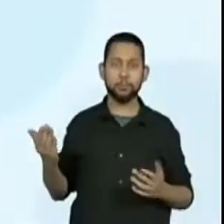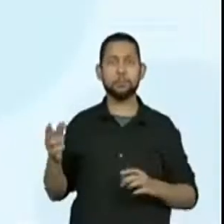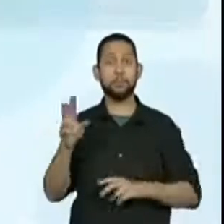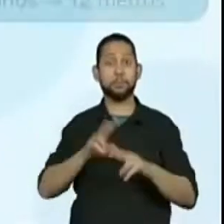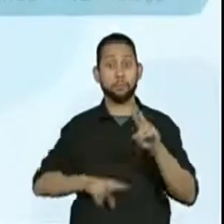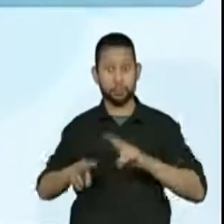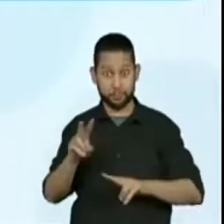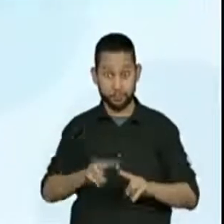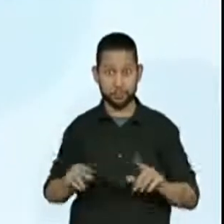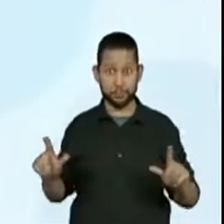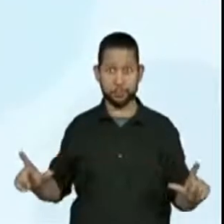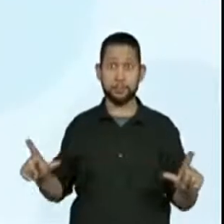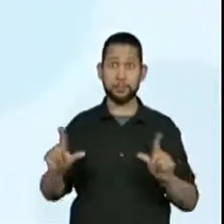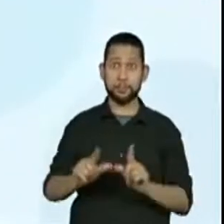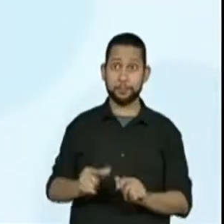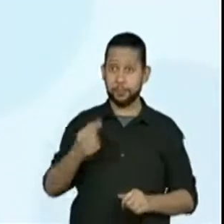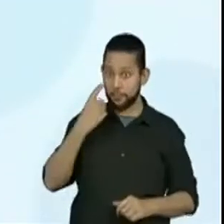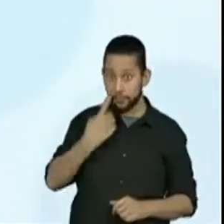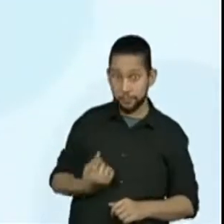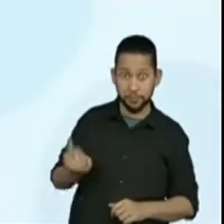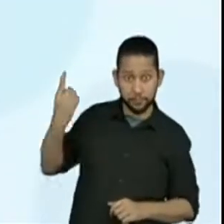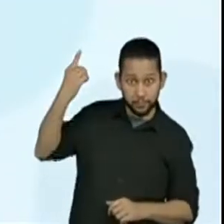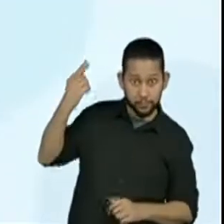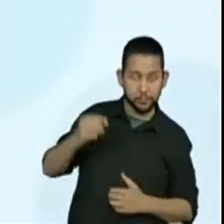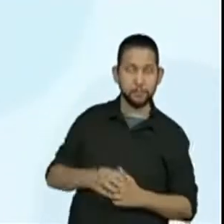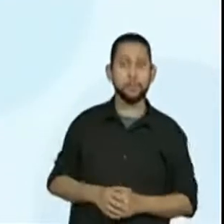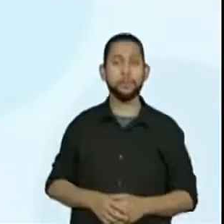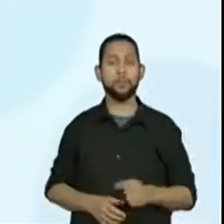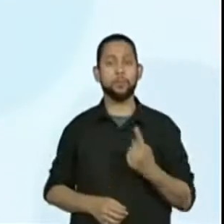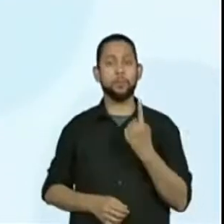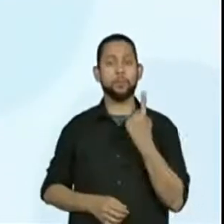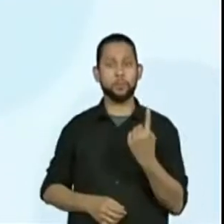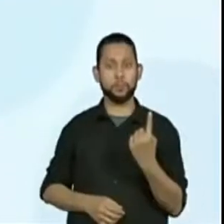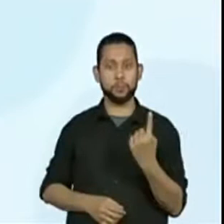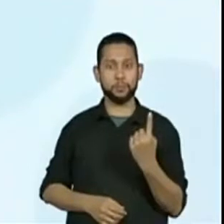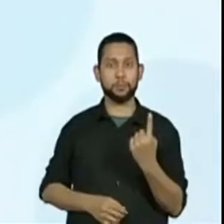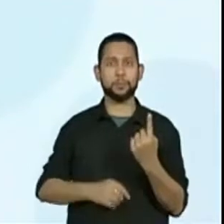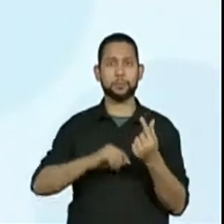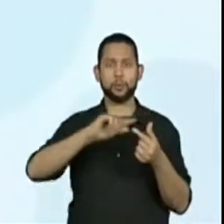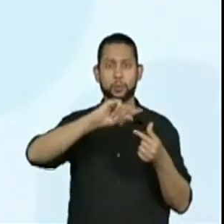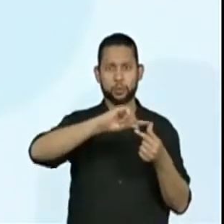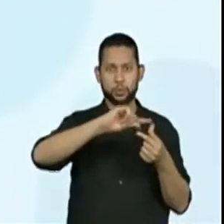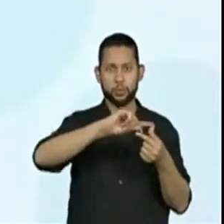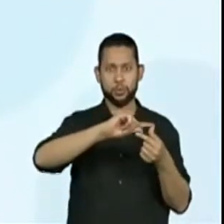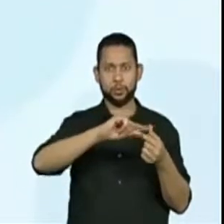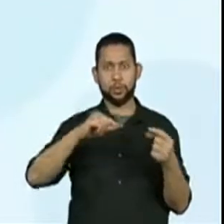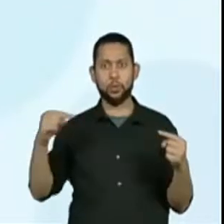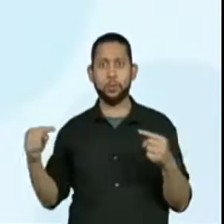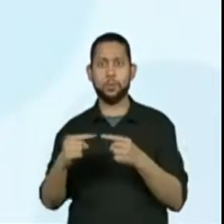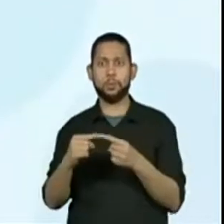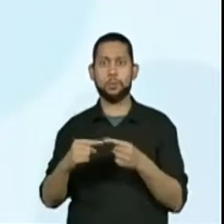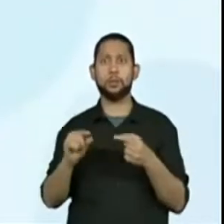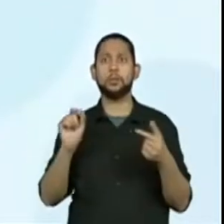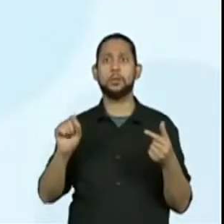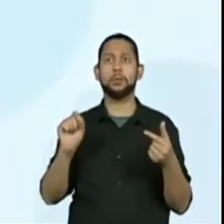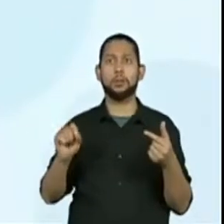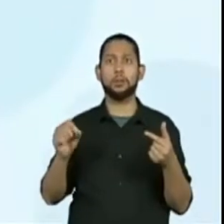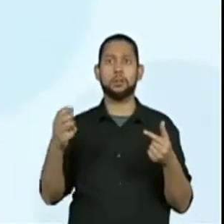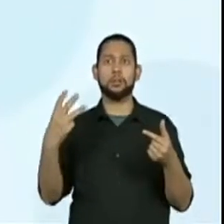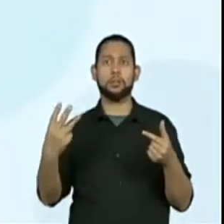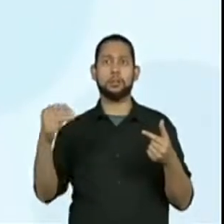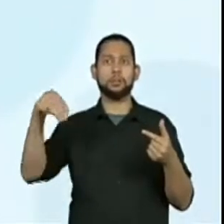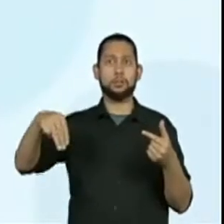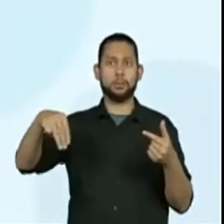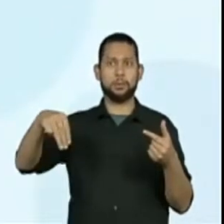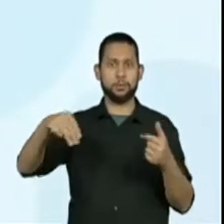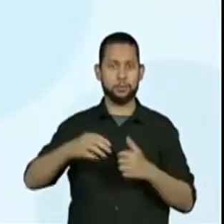do comprimento do ônibus numa escala de 1 para 300 vai ser de. Pode passar mais